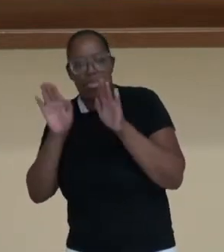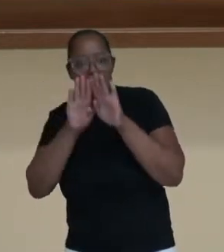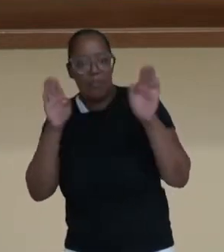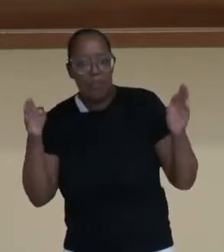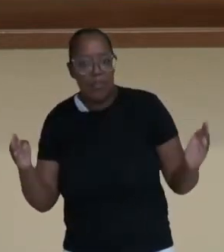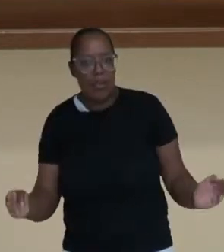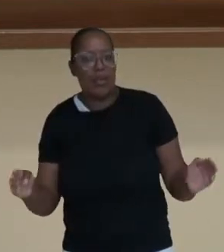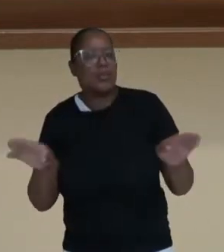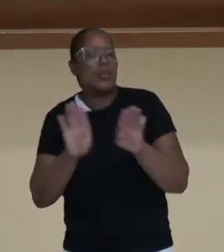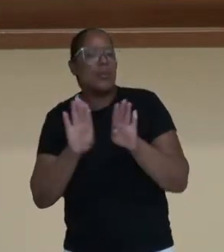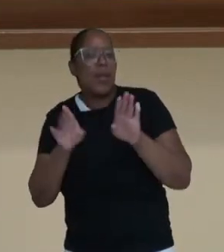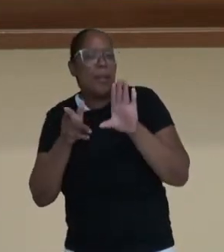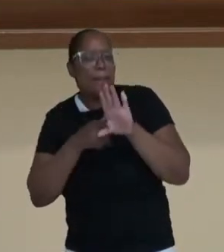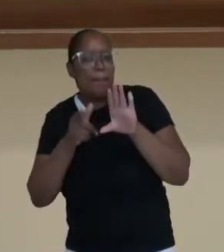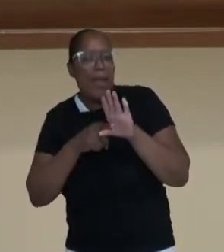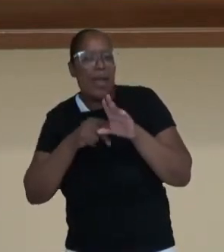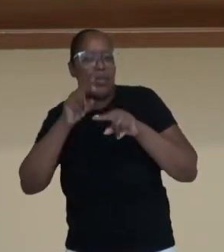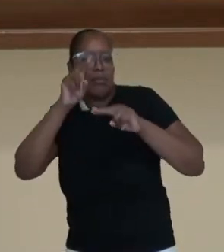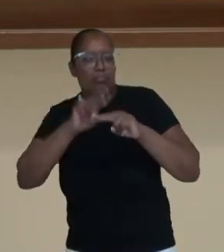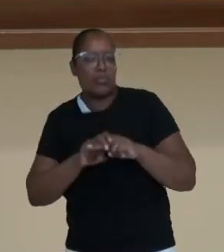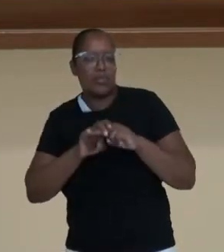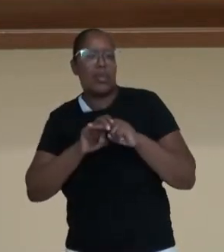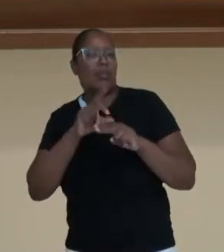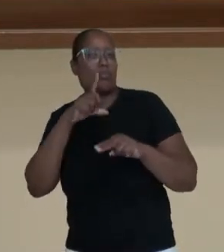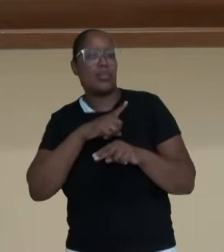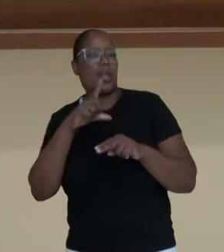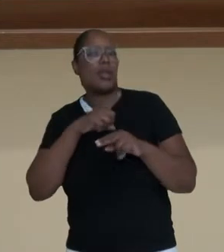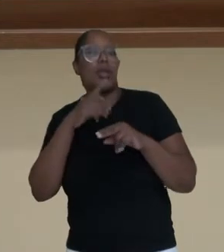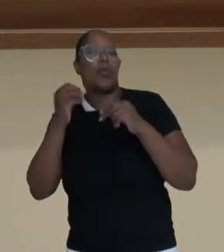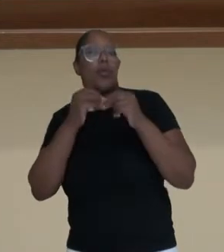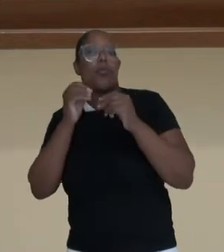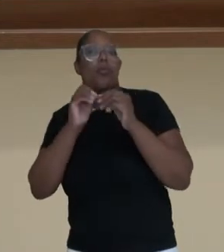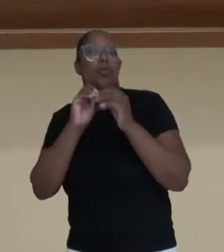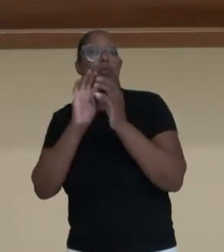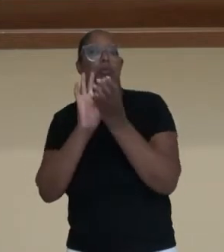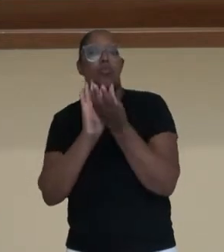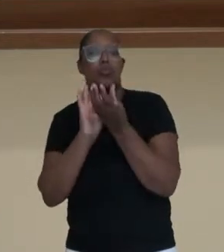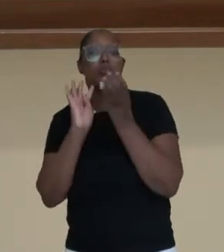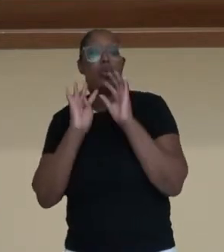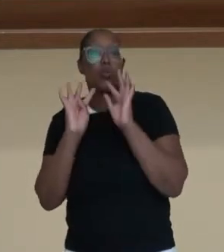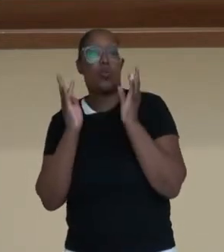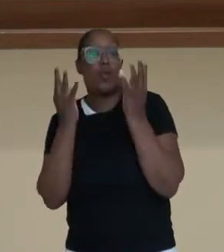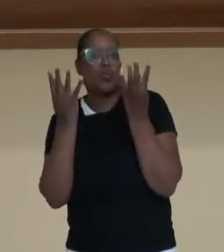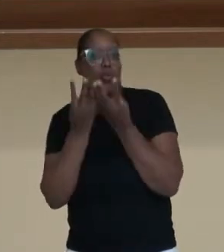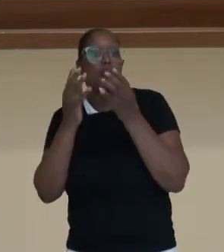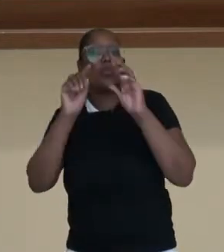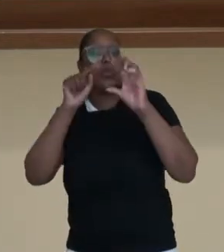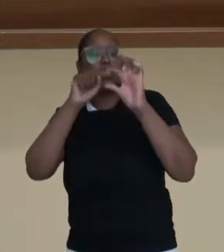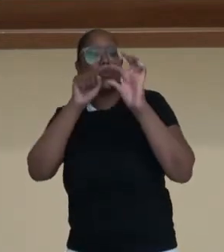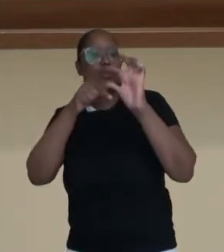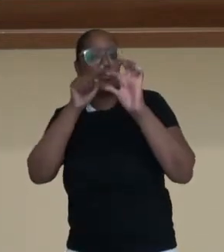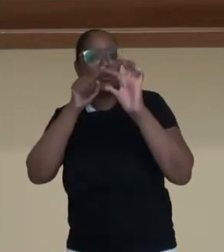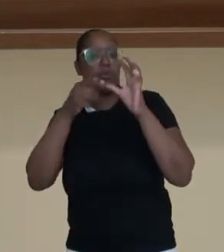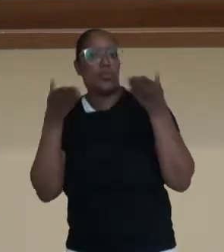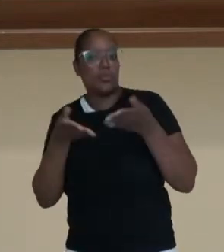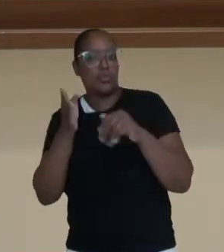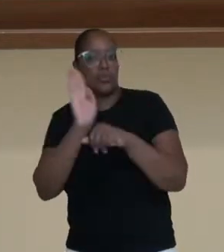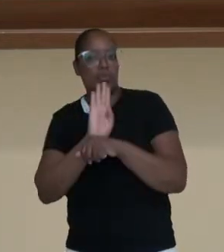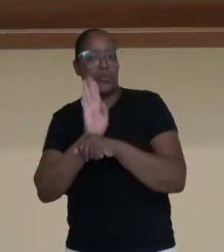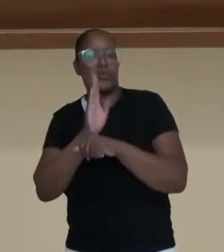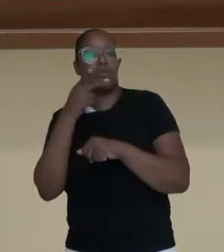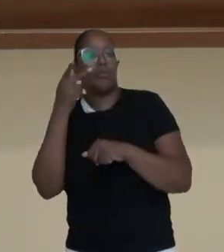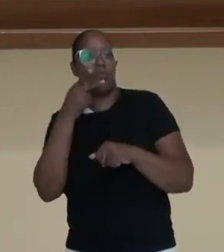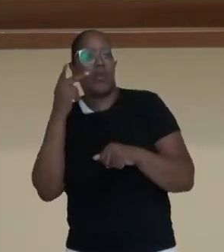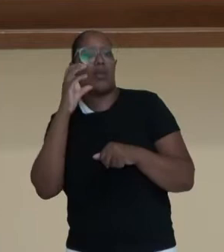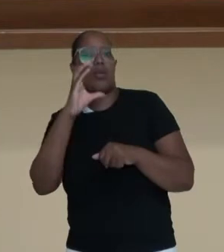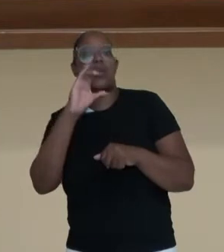um formato cilíndrico, já observaram? Então, o formato cilíndrico é o que mais aparece. Neste vídeo nós vamos falar do